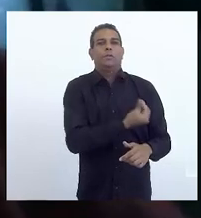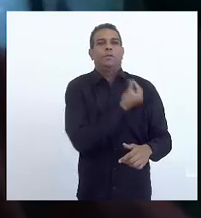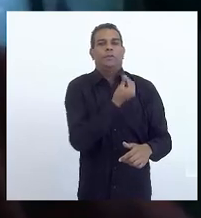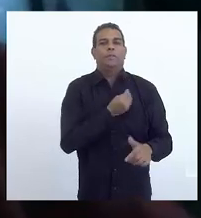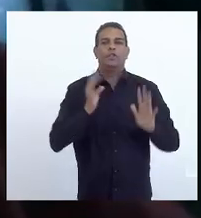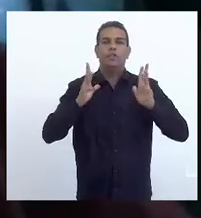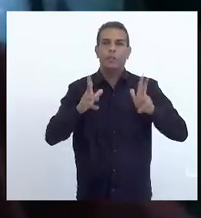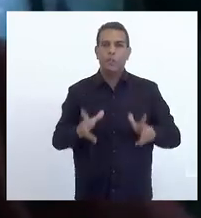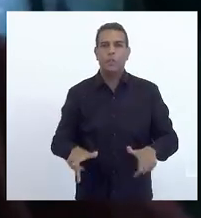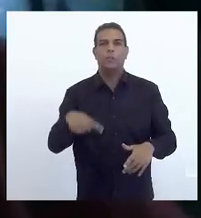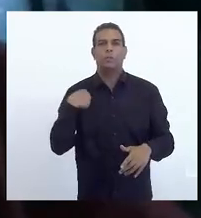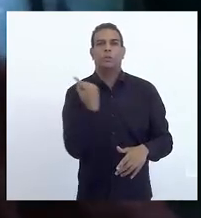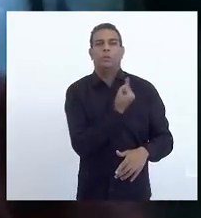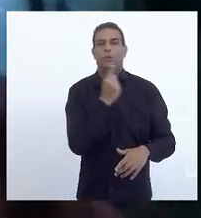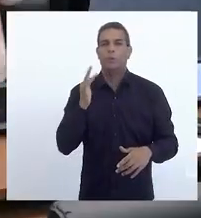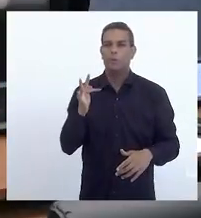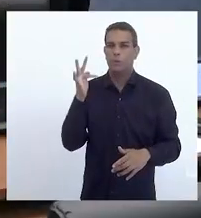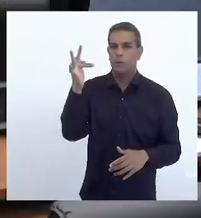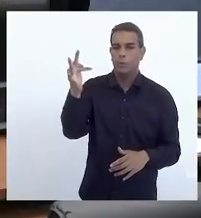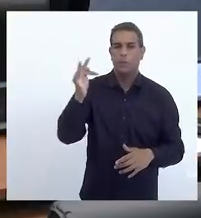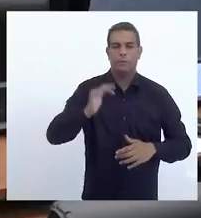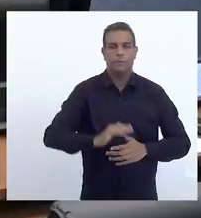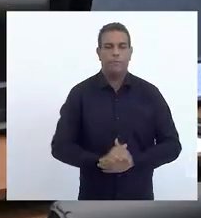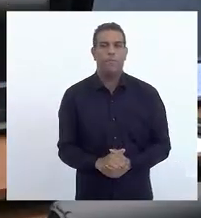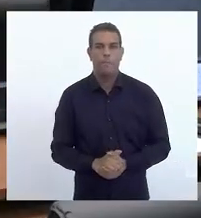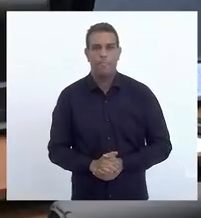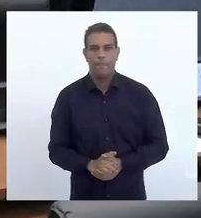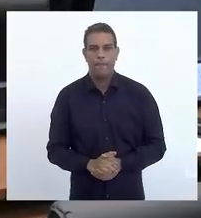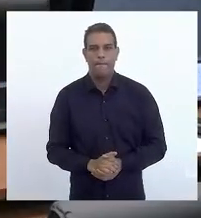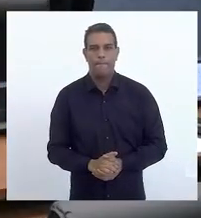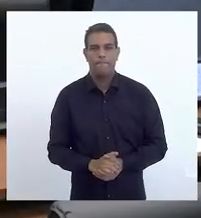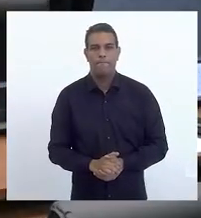e democrática do futuro.